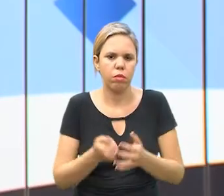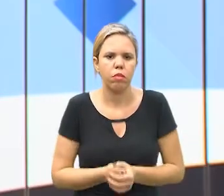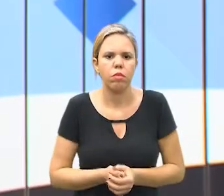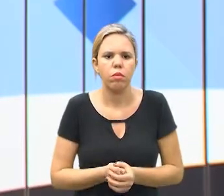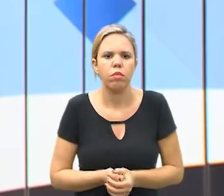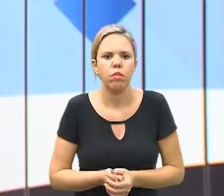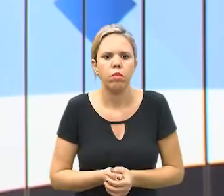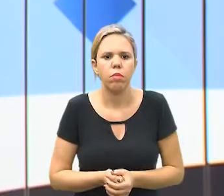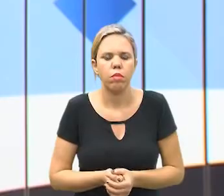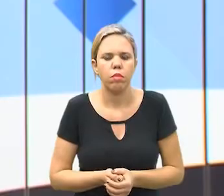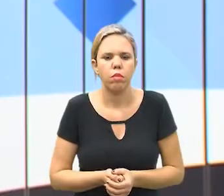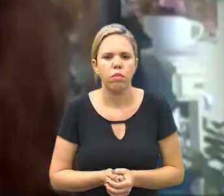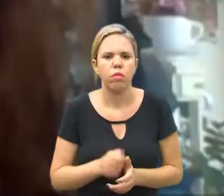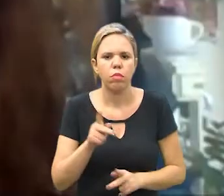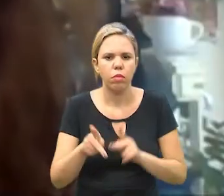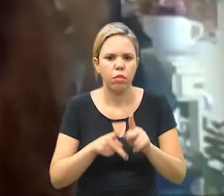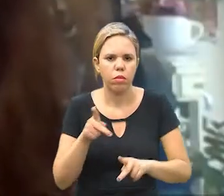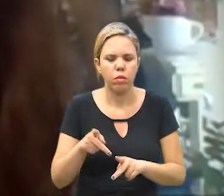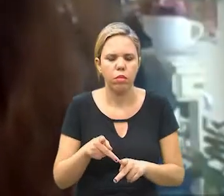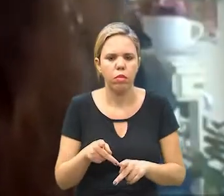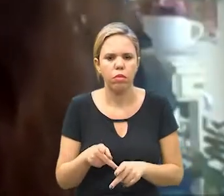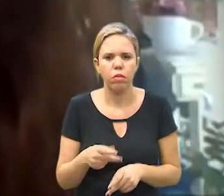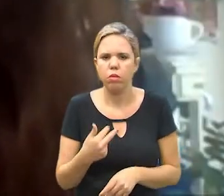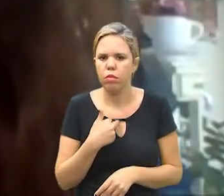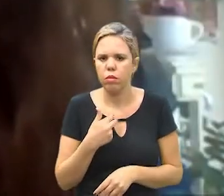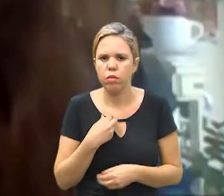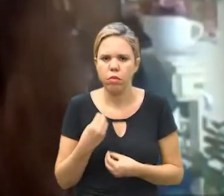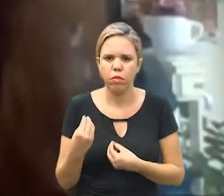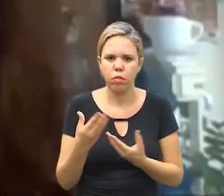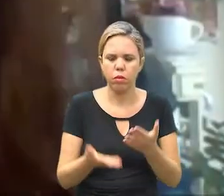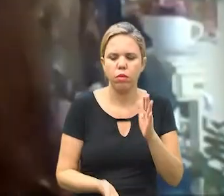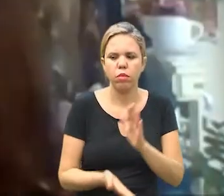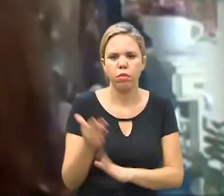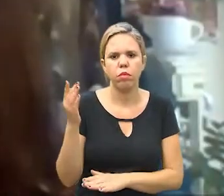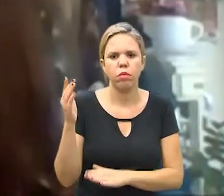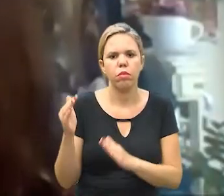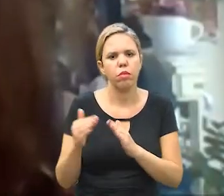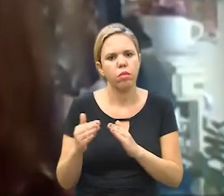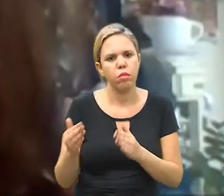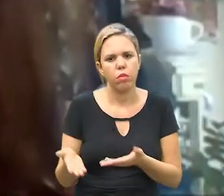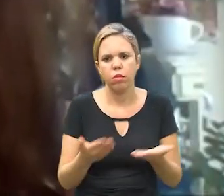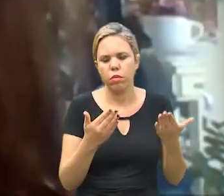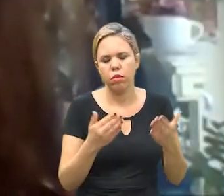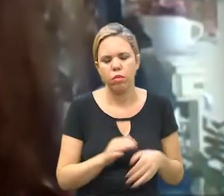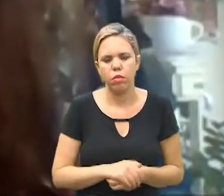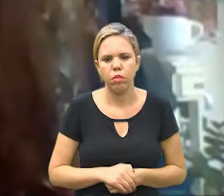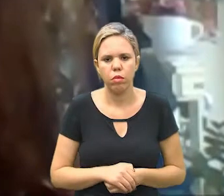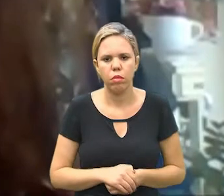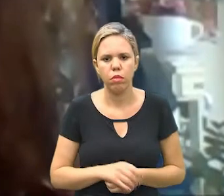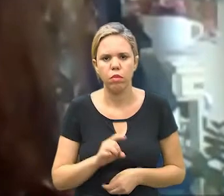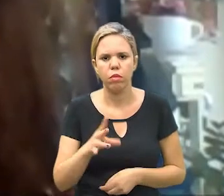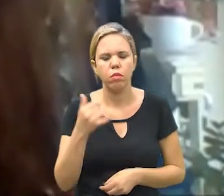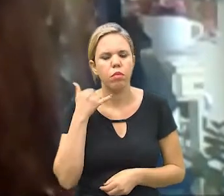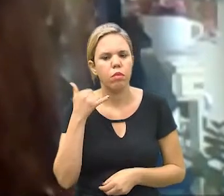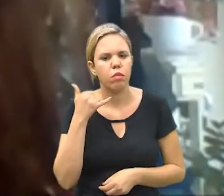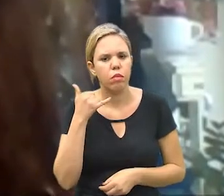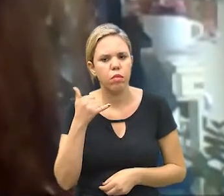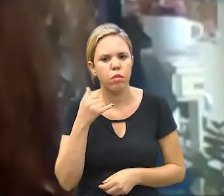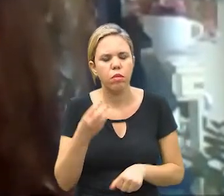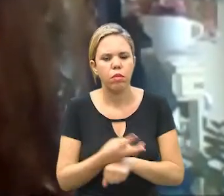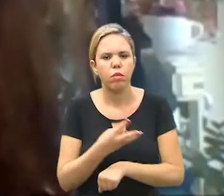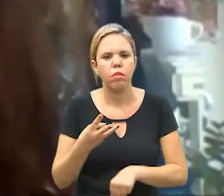famílias. Ah, e aquelas pessoas, André, que não puderem sair de casa, que não puderem levar, basta ligar também